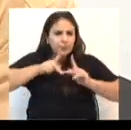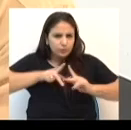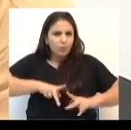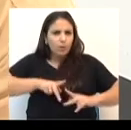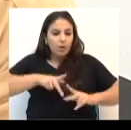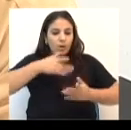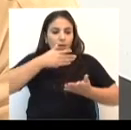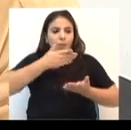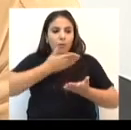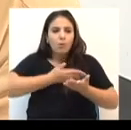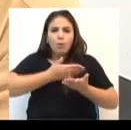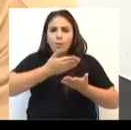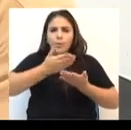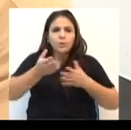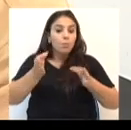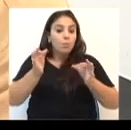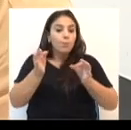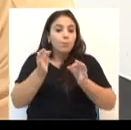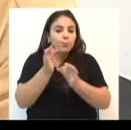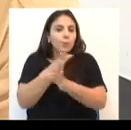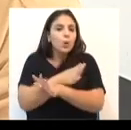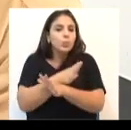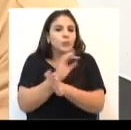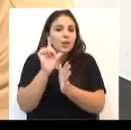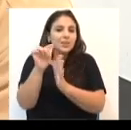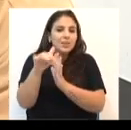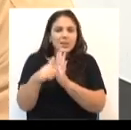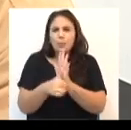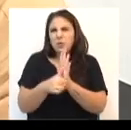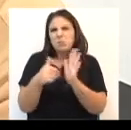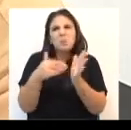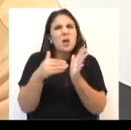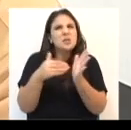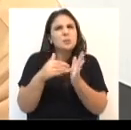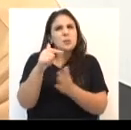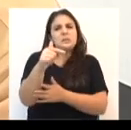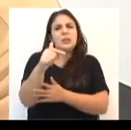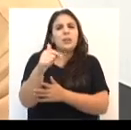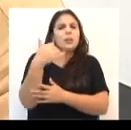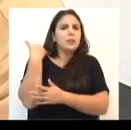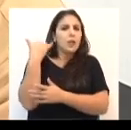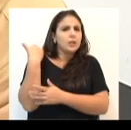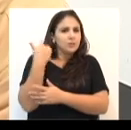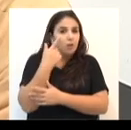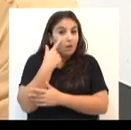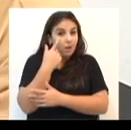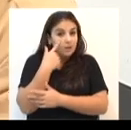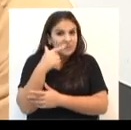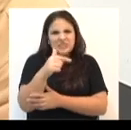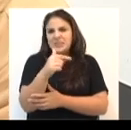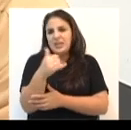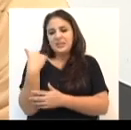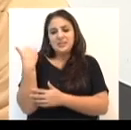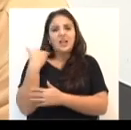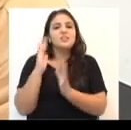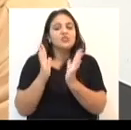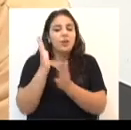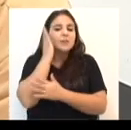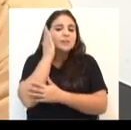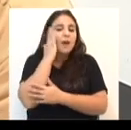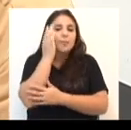ela praticamente está pronta a partir, no máximo, até 7 anos de idade. Veja o que eu estou falando, 7